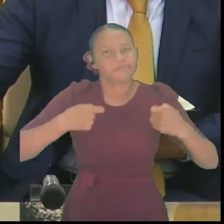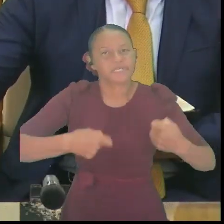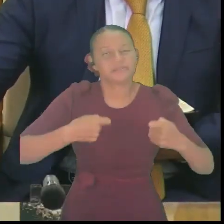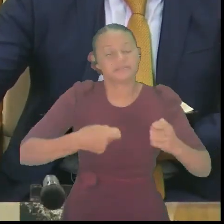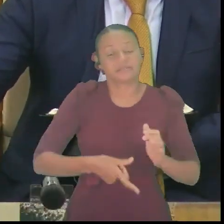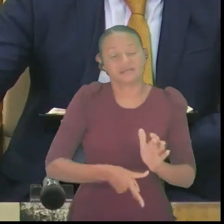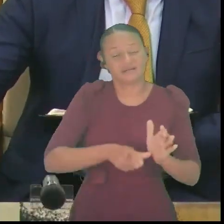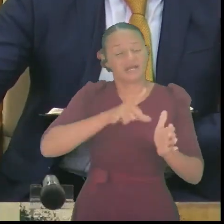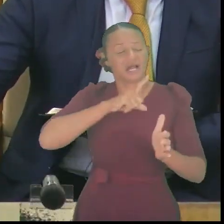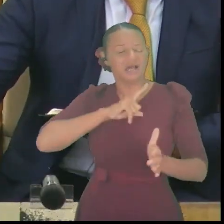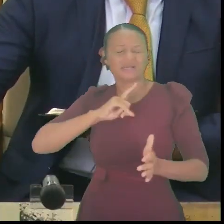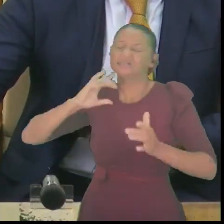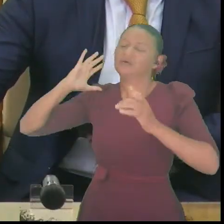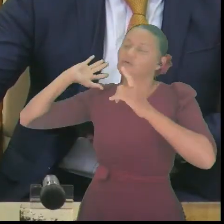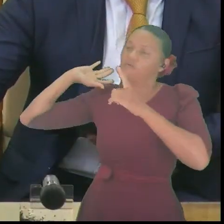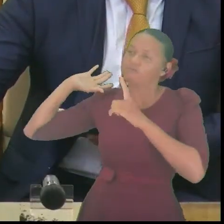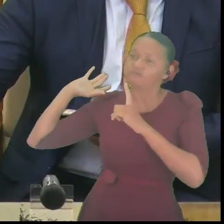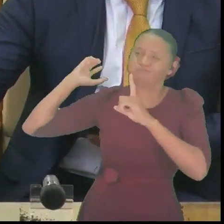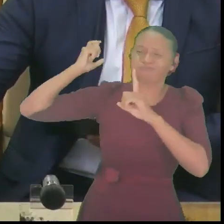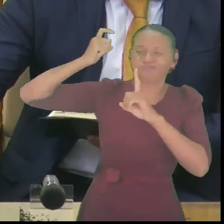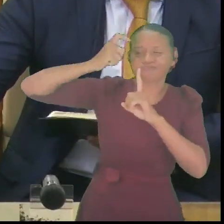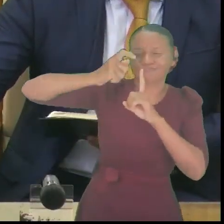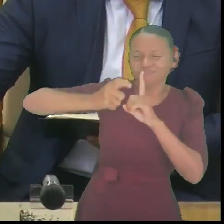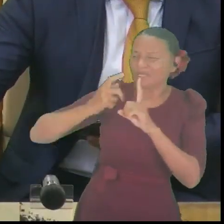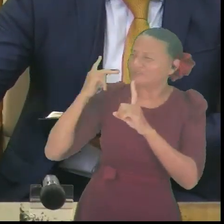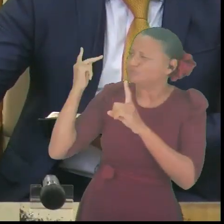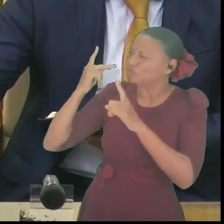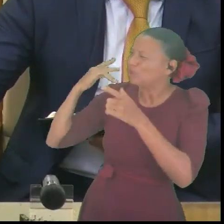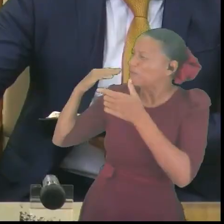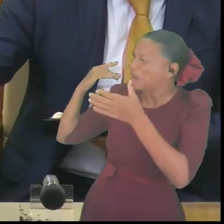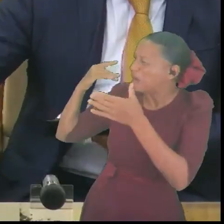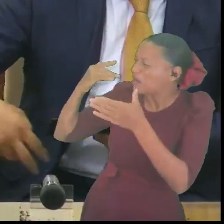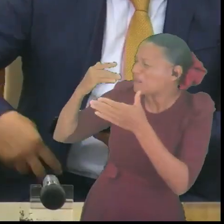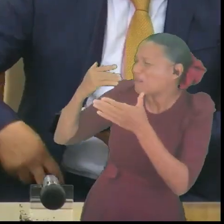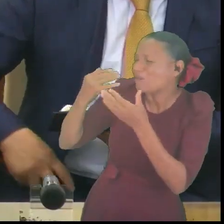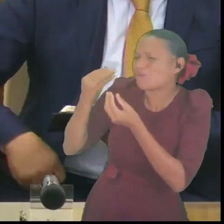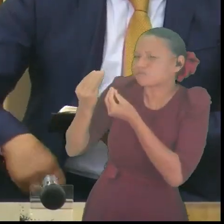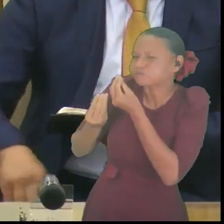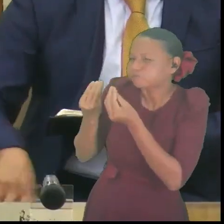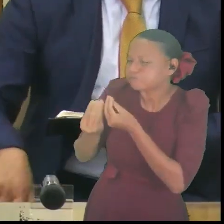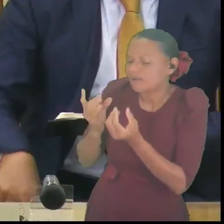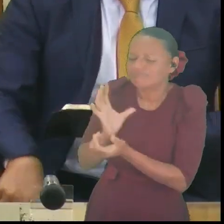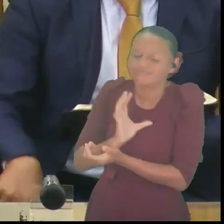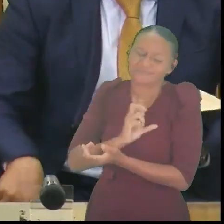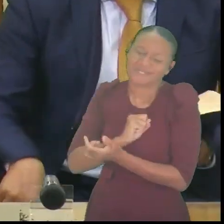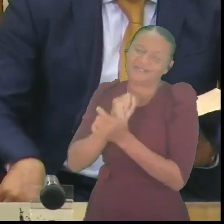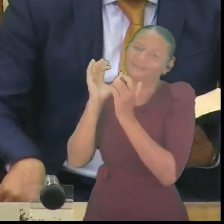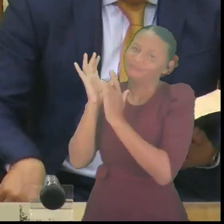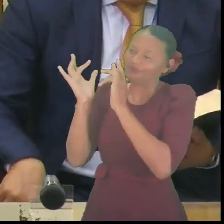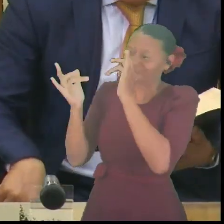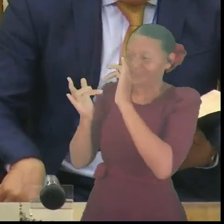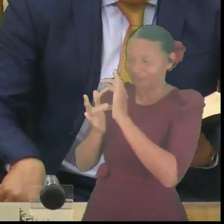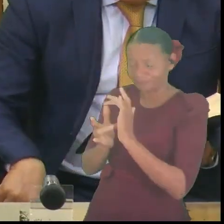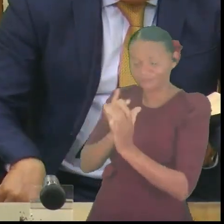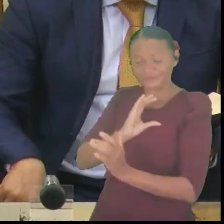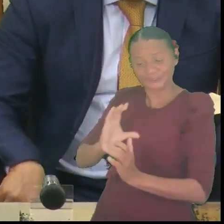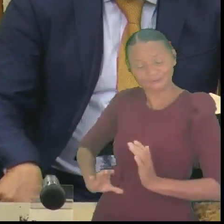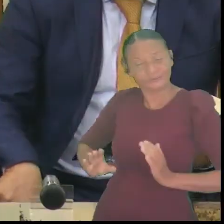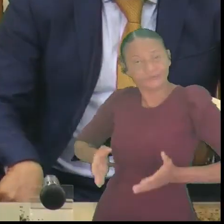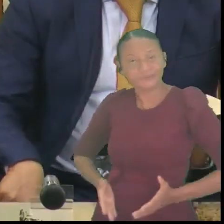uma biografia da história de nosso amado Mestre Jesus Cristo de Nazaré. Jesus